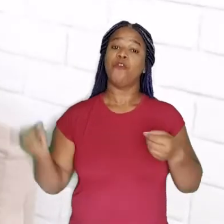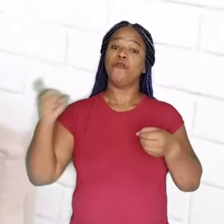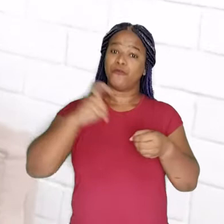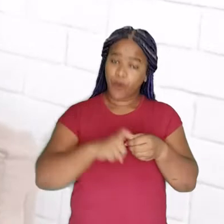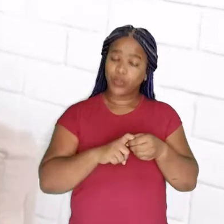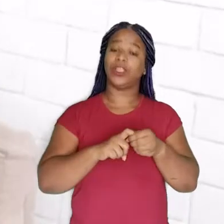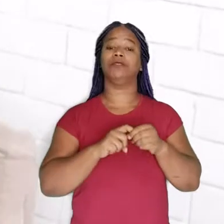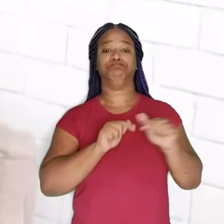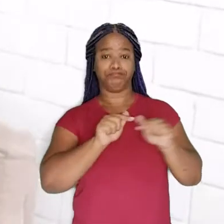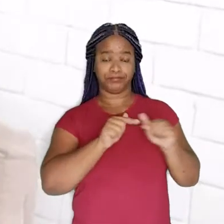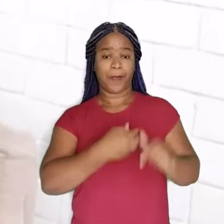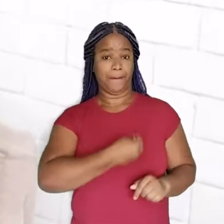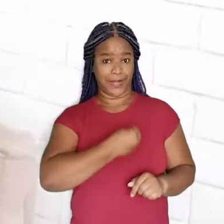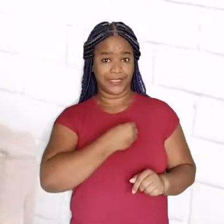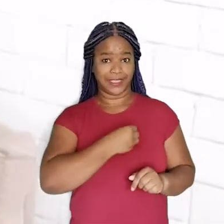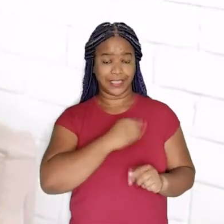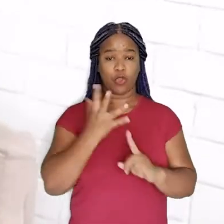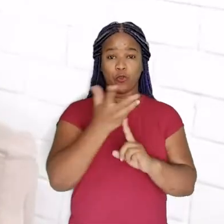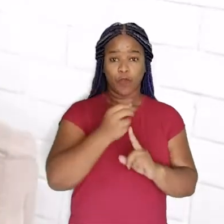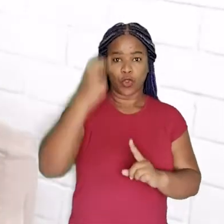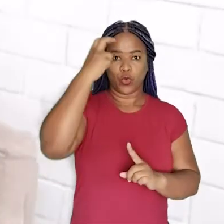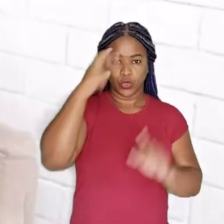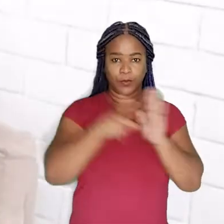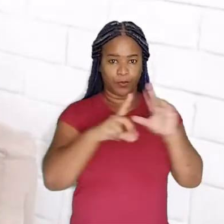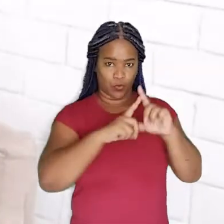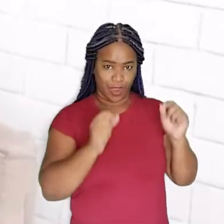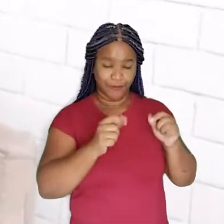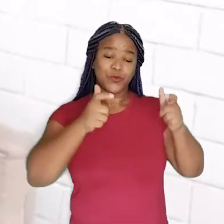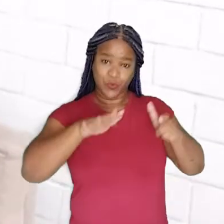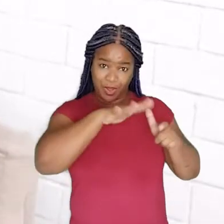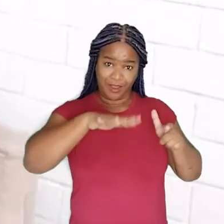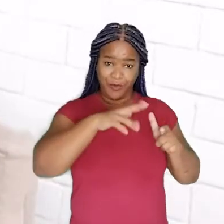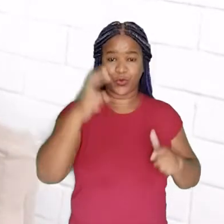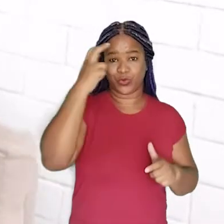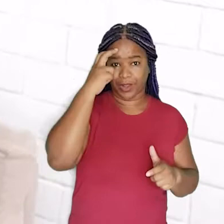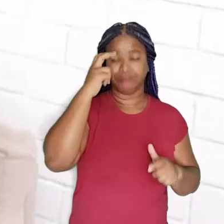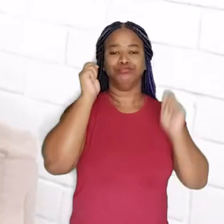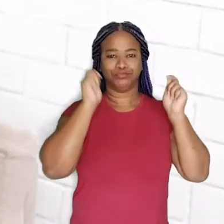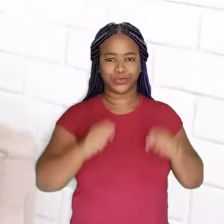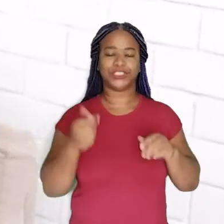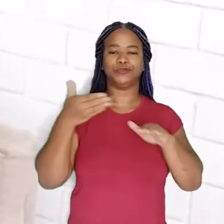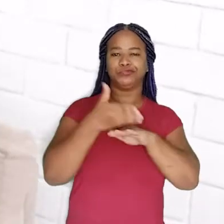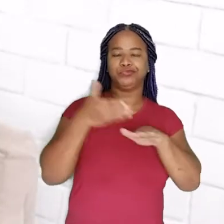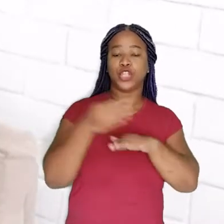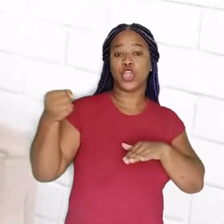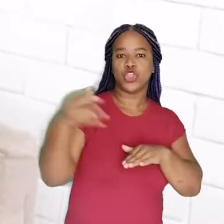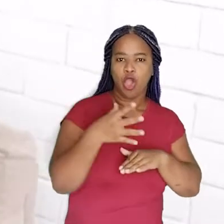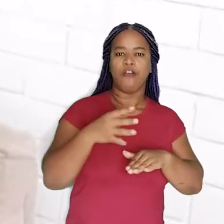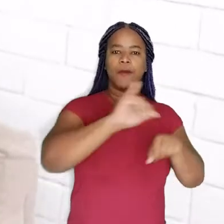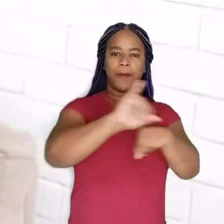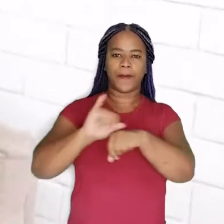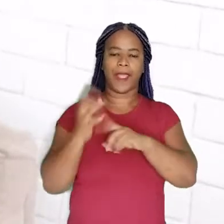atividades presenciais no Fórum da Cultura da UFJF, o Espaço Cultural abriu um novo edital de ocupação da Galeria de Arte